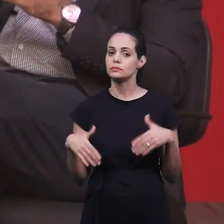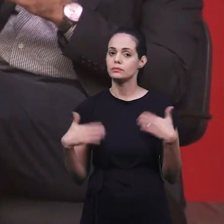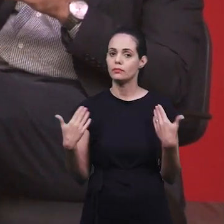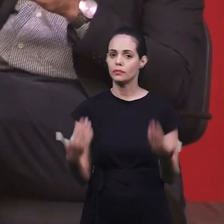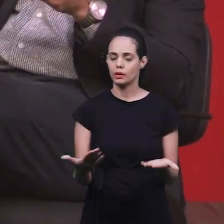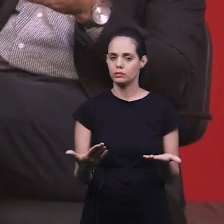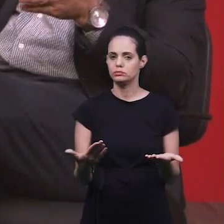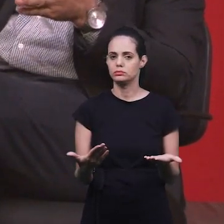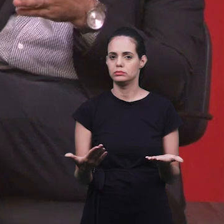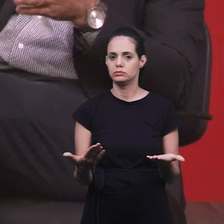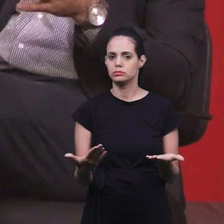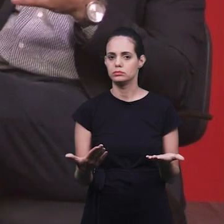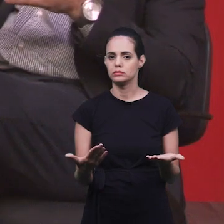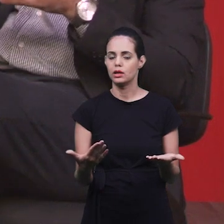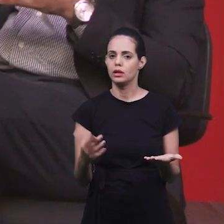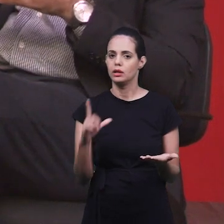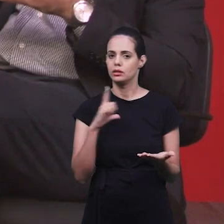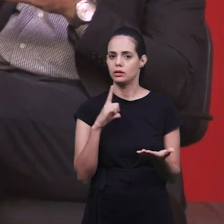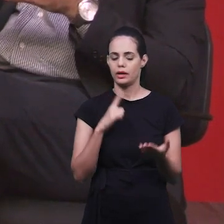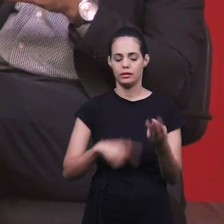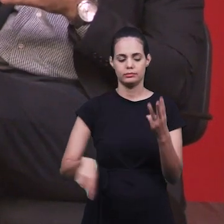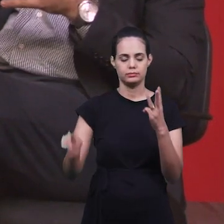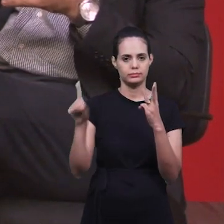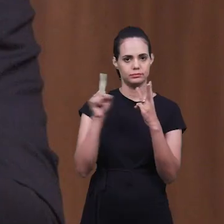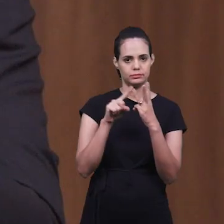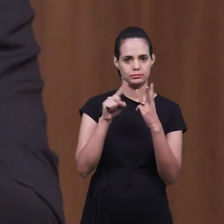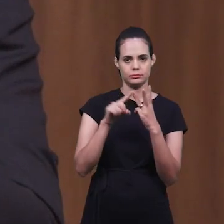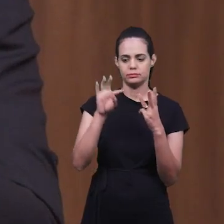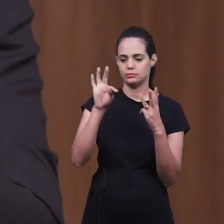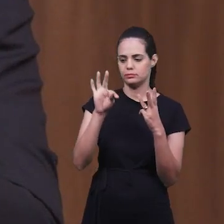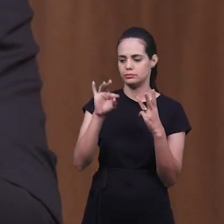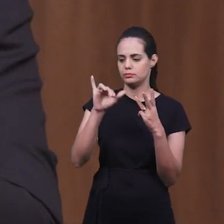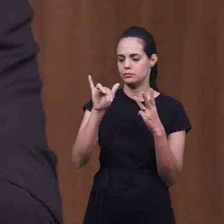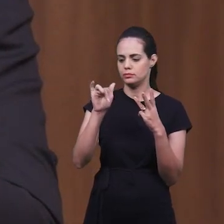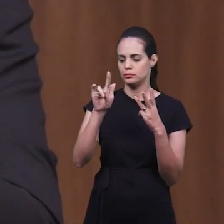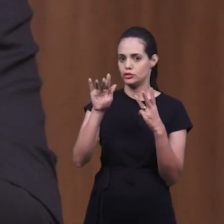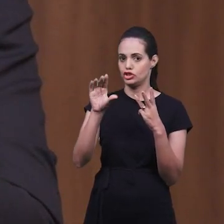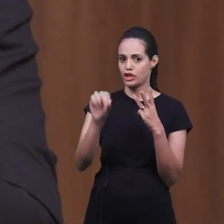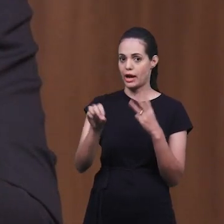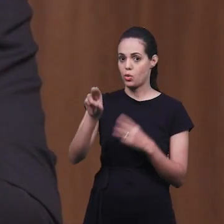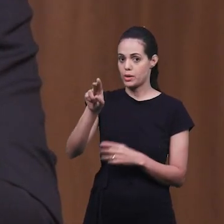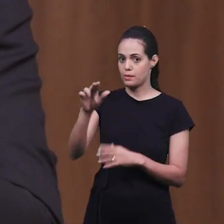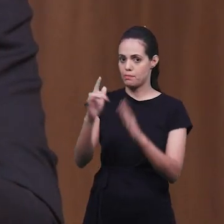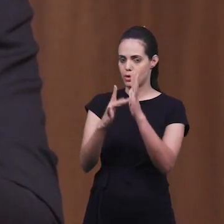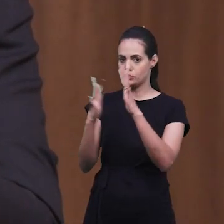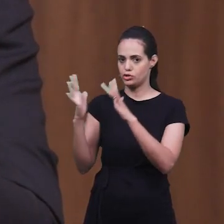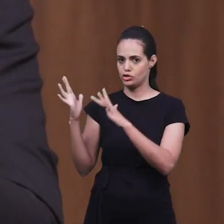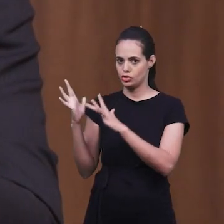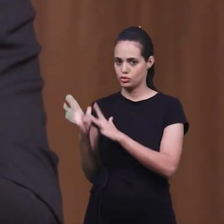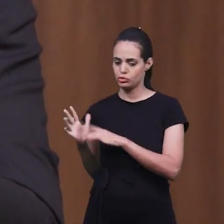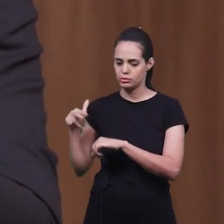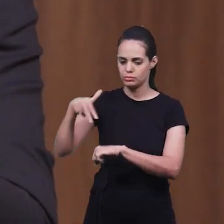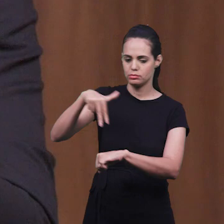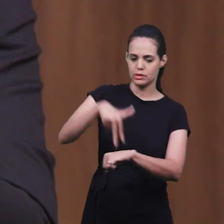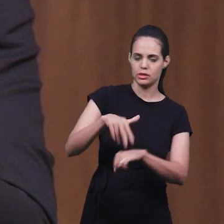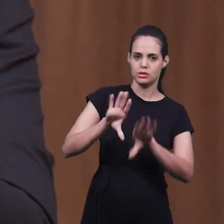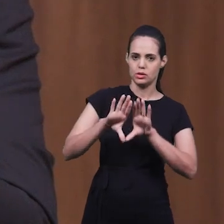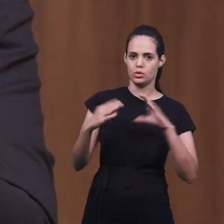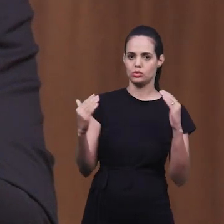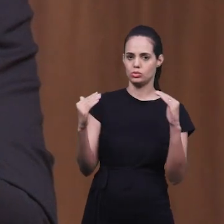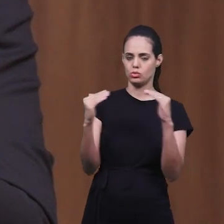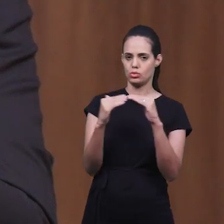datas, né? Então nós temos aqui o momento em que Tiago, agora irmão do Senhor, aparece no Concílio de